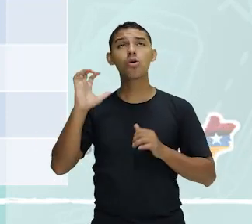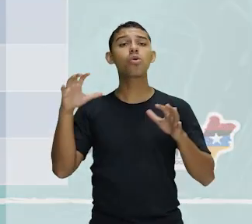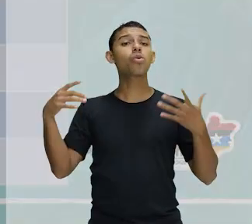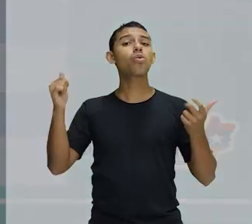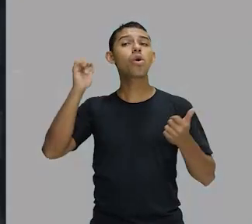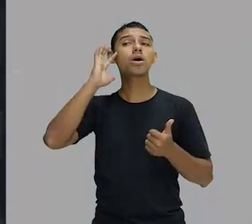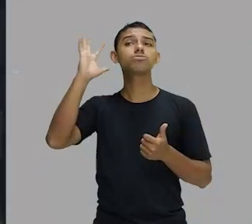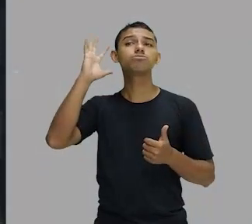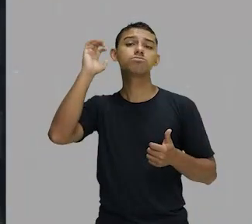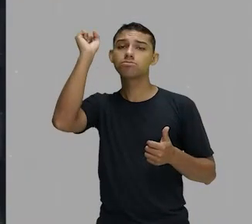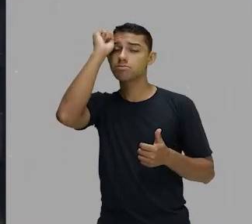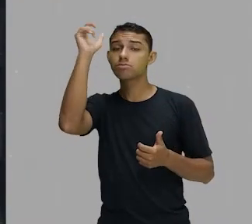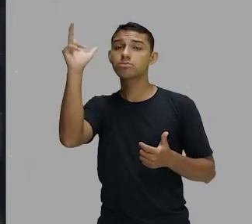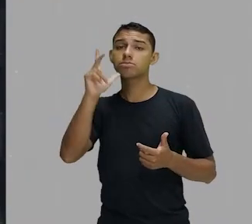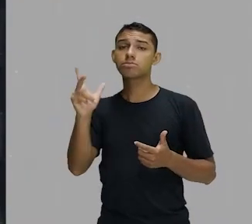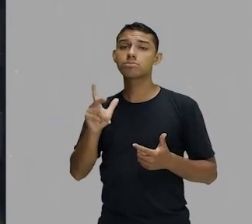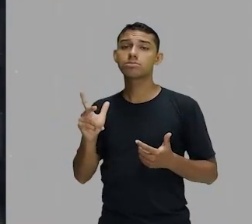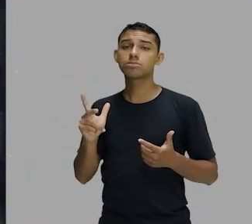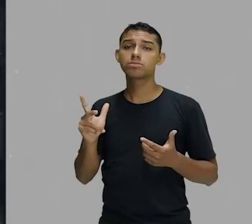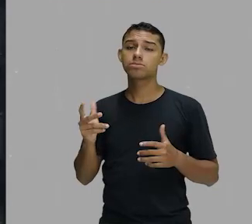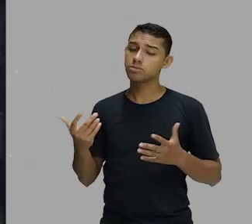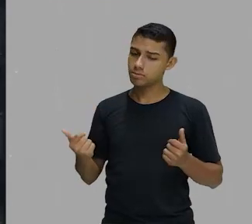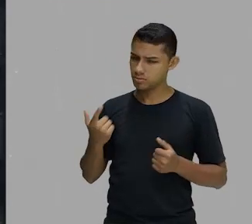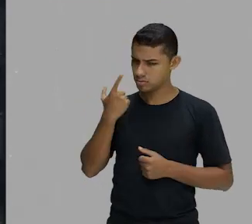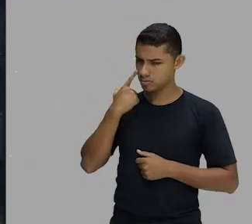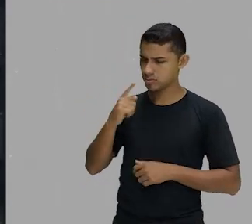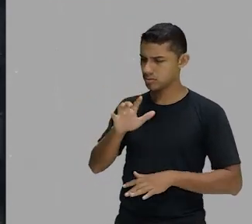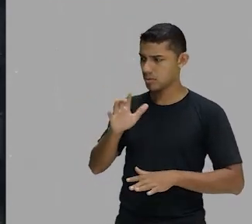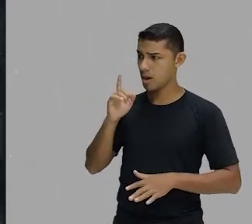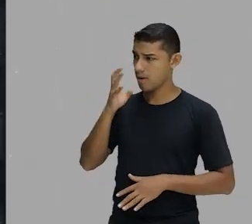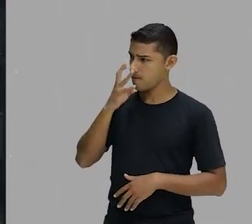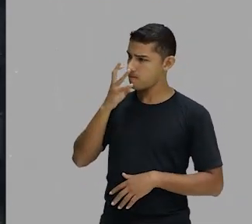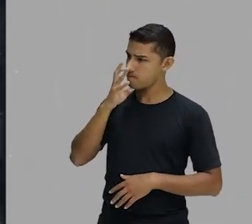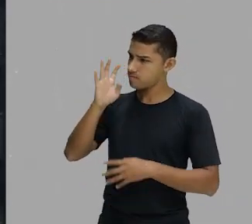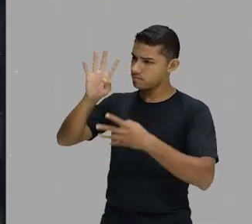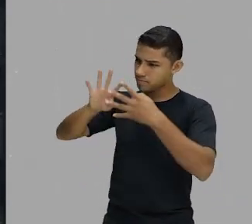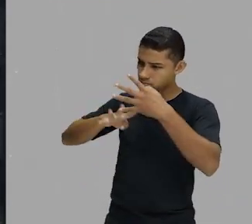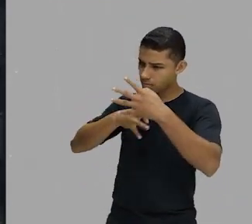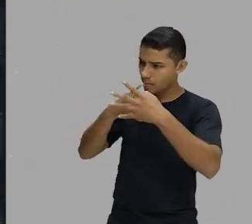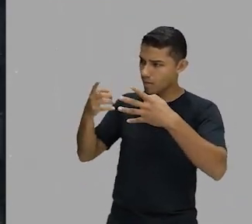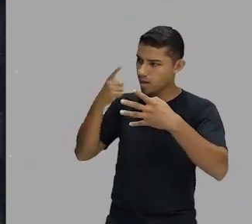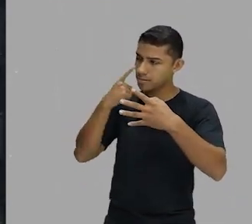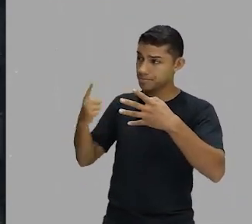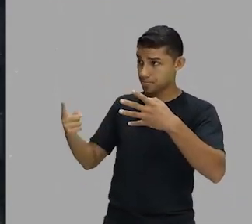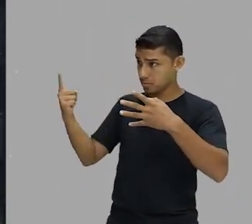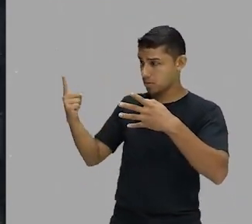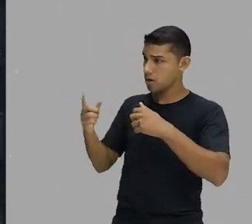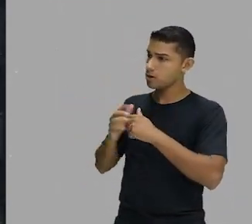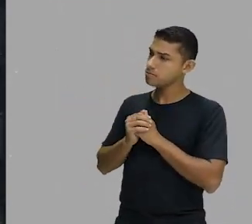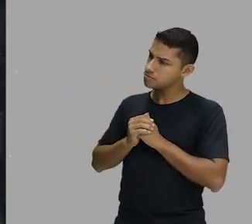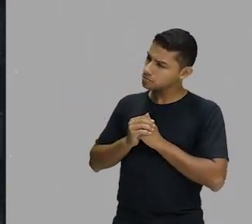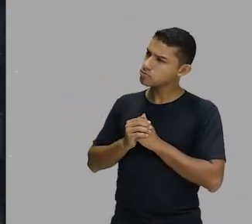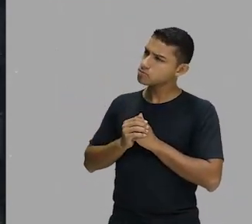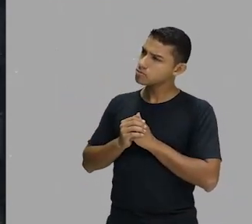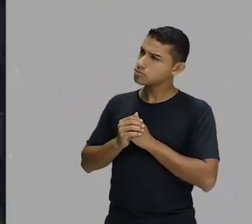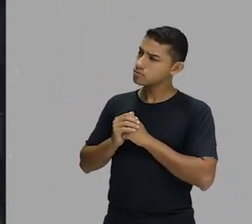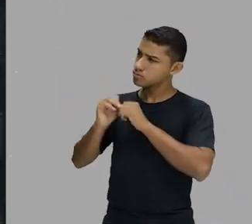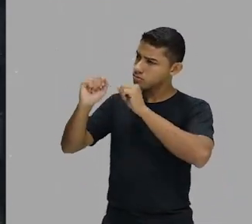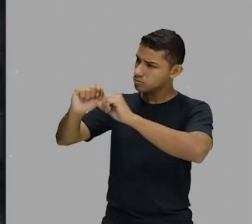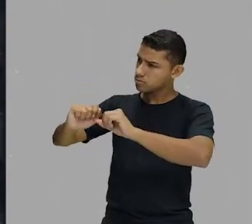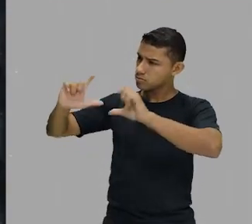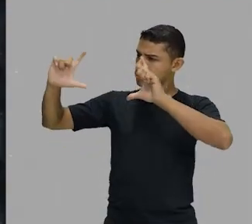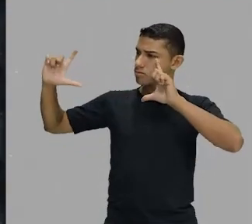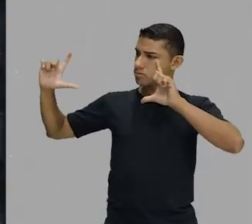essa lógica? Gente, se você parar para analisar as informações que estão nessa tabela, nós já pegamos a tabela